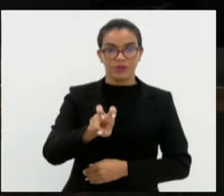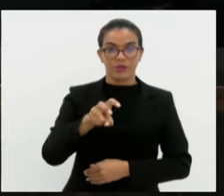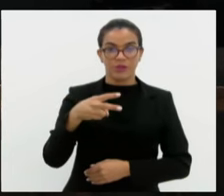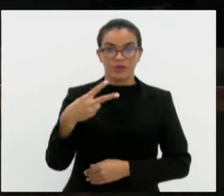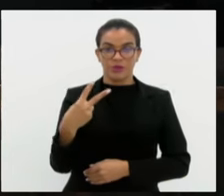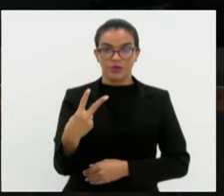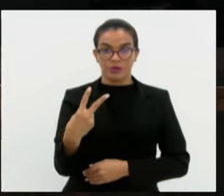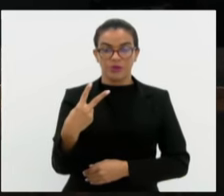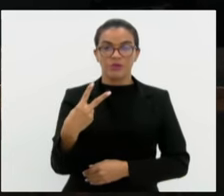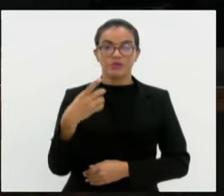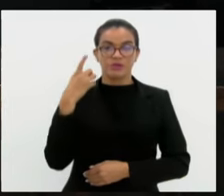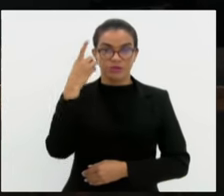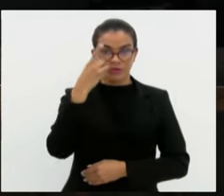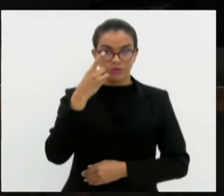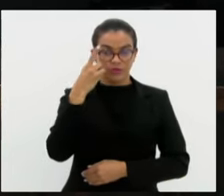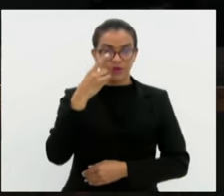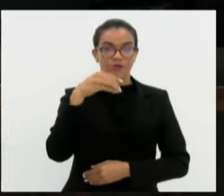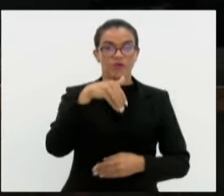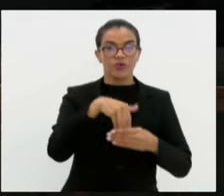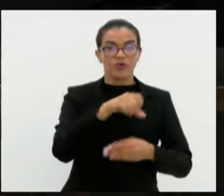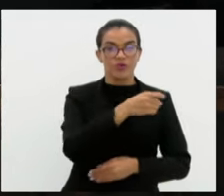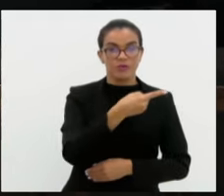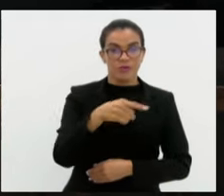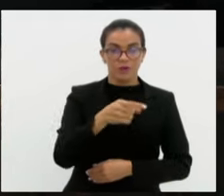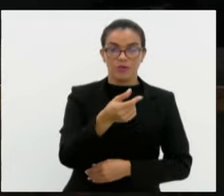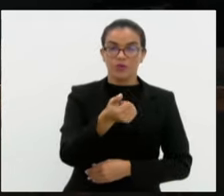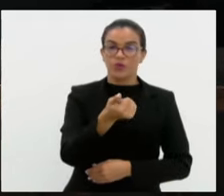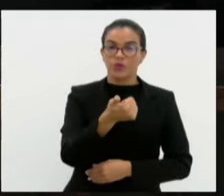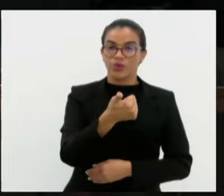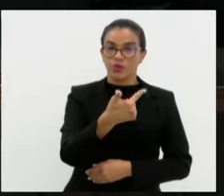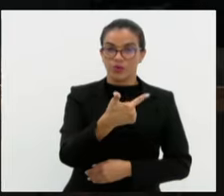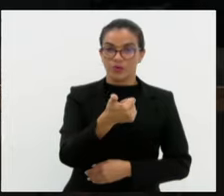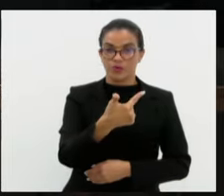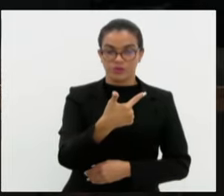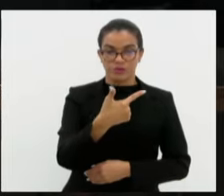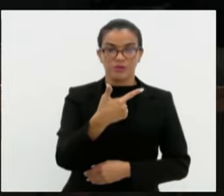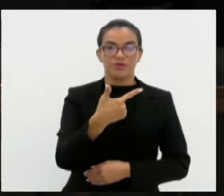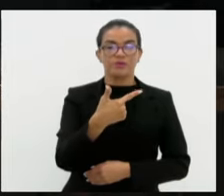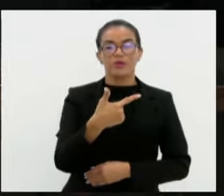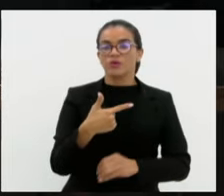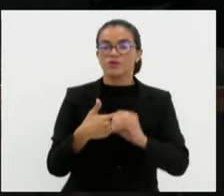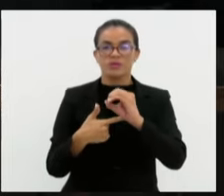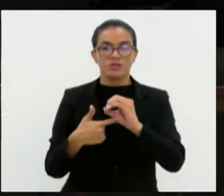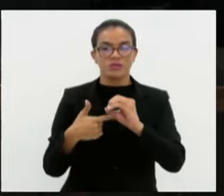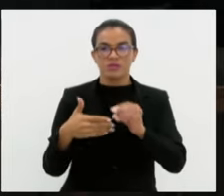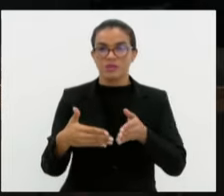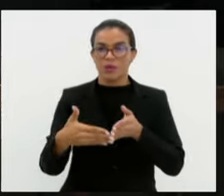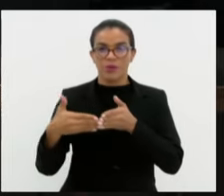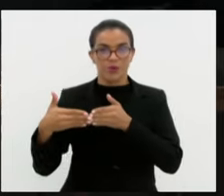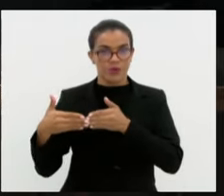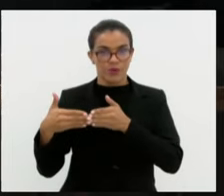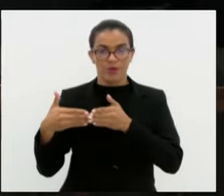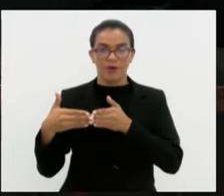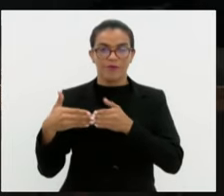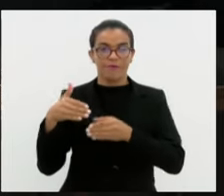52 parlamentares, votaram não 12 parlamentares, com zero abstenções, total de